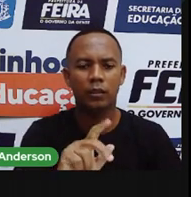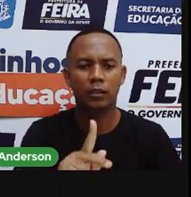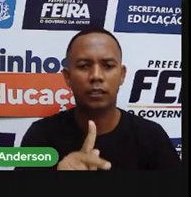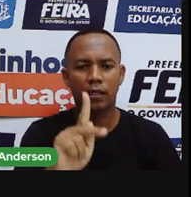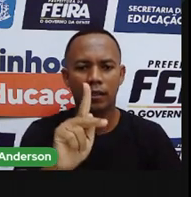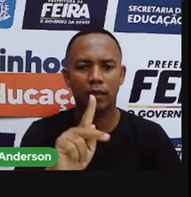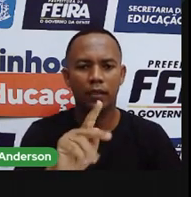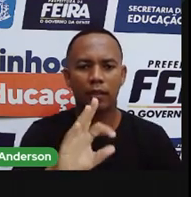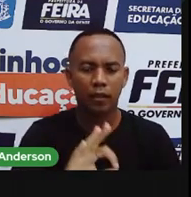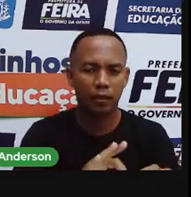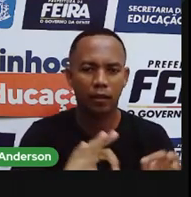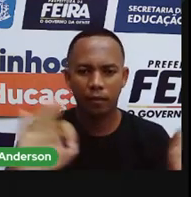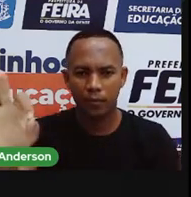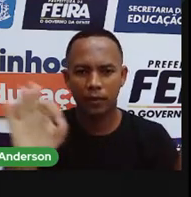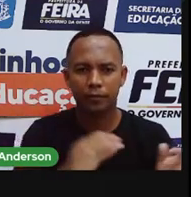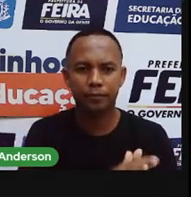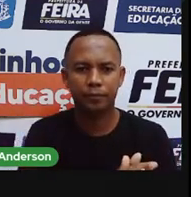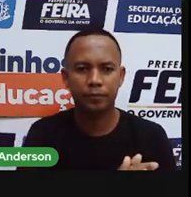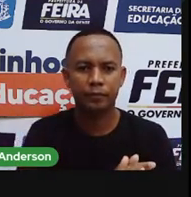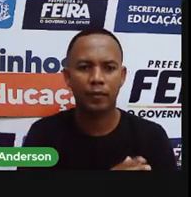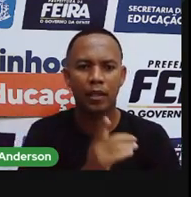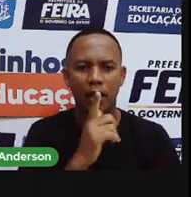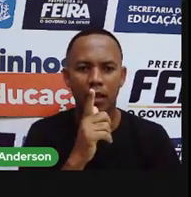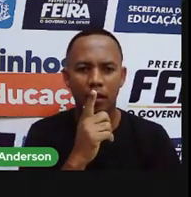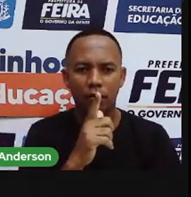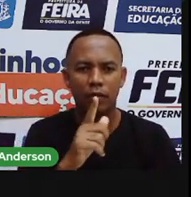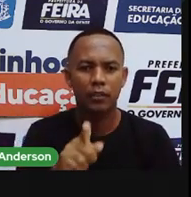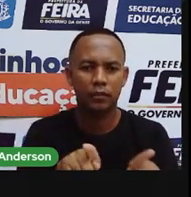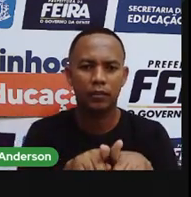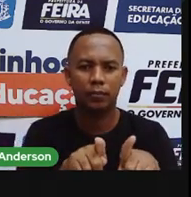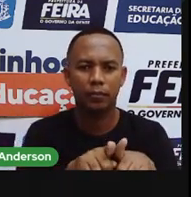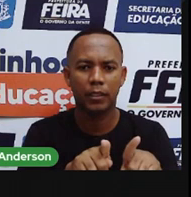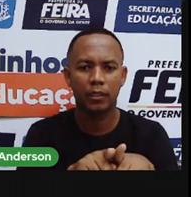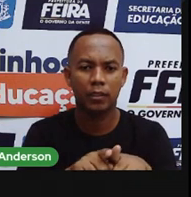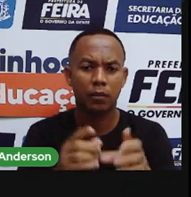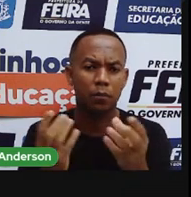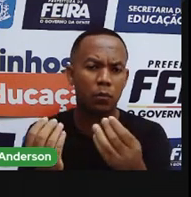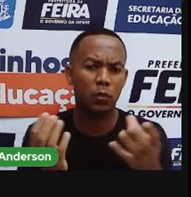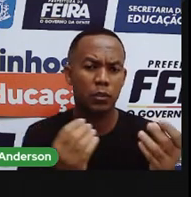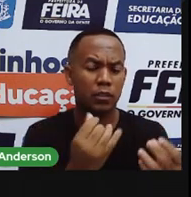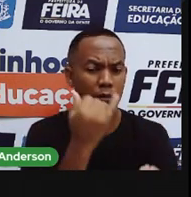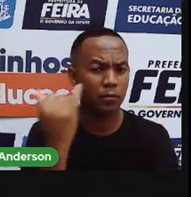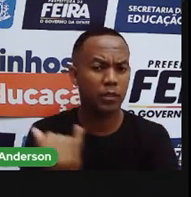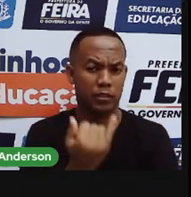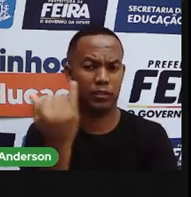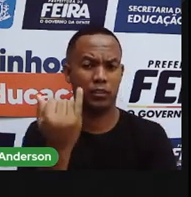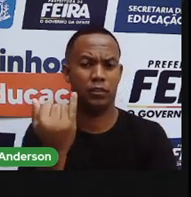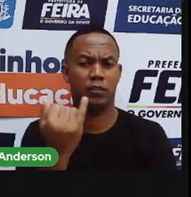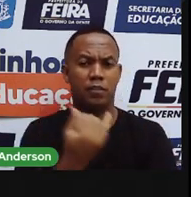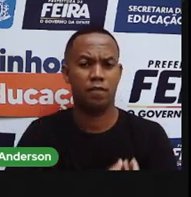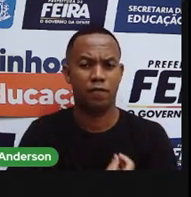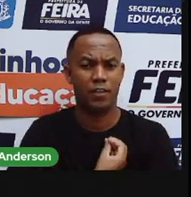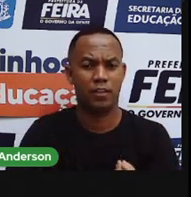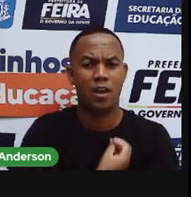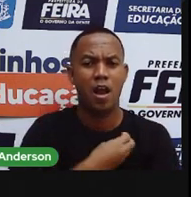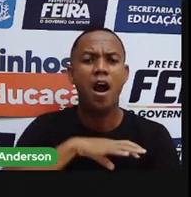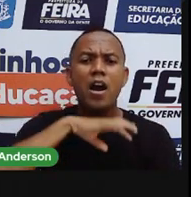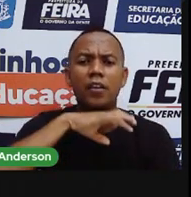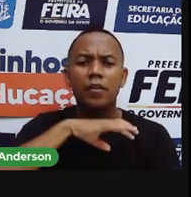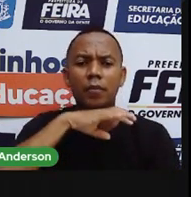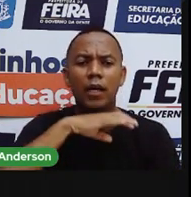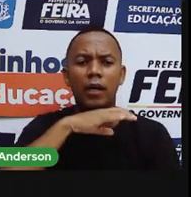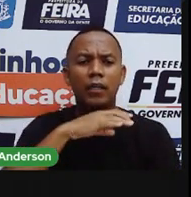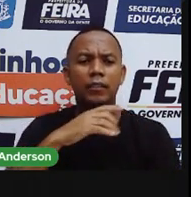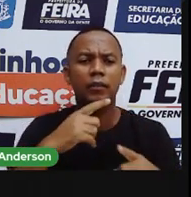já é muita coisa, né? A água é também muito importante para a vida dos animais, pois eles dependem